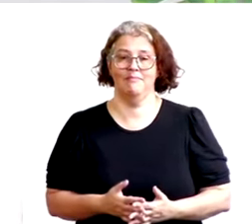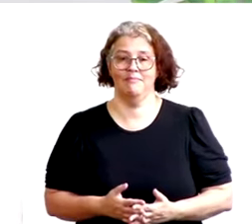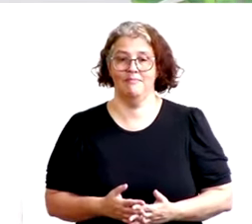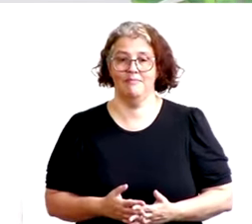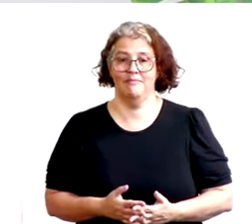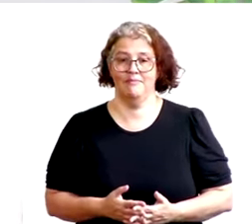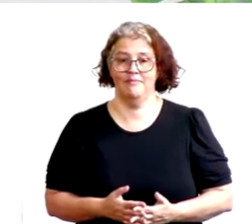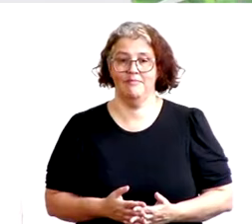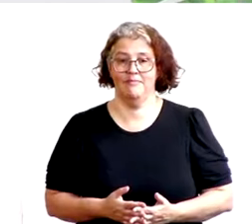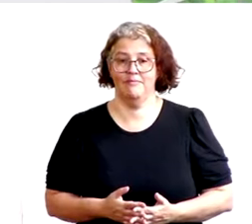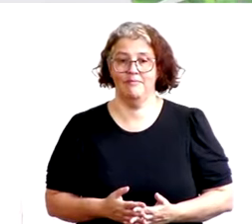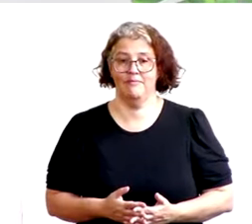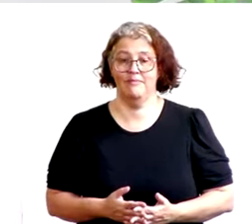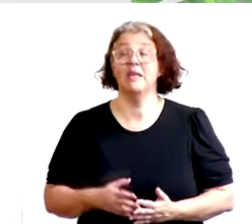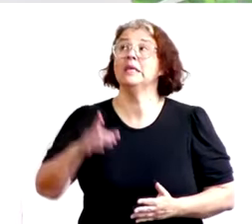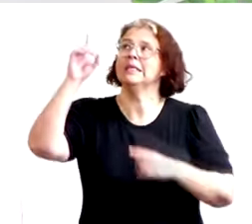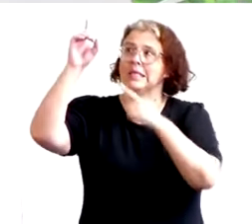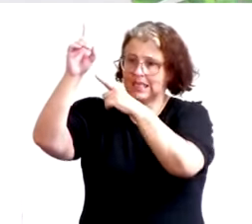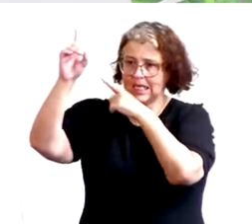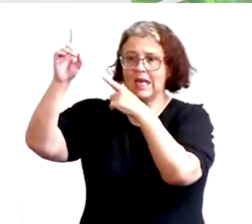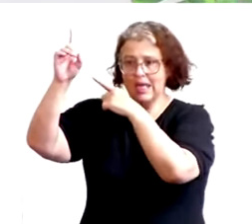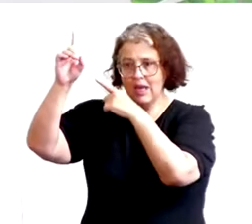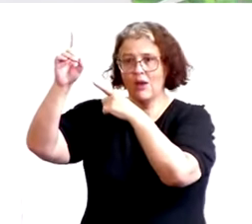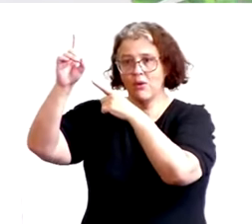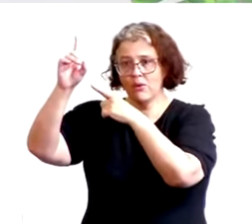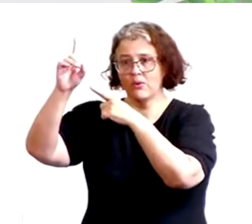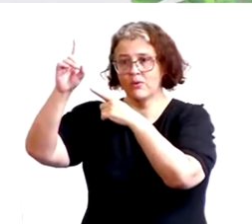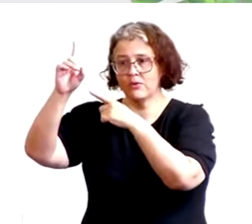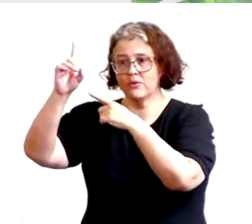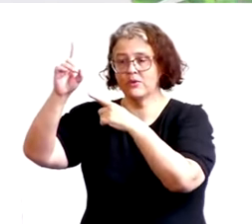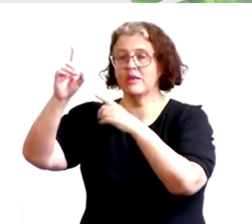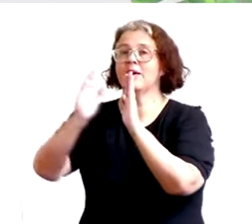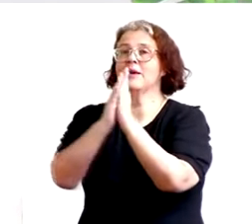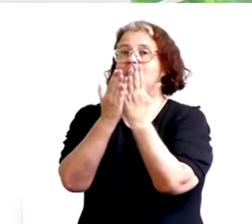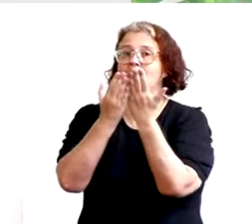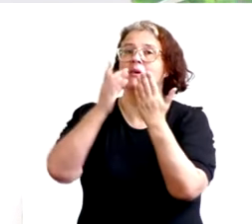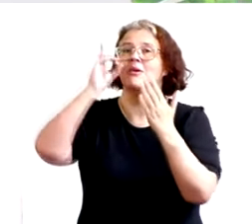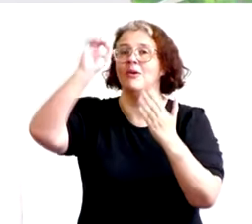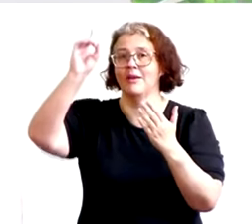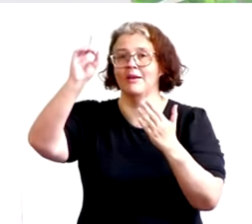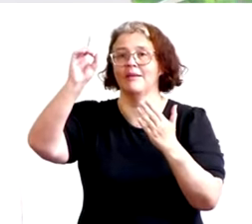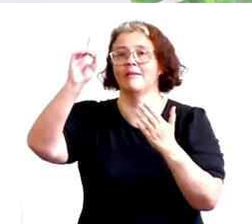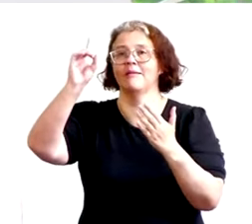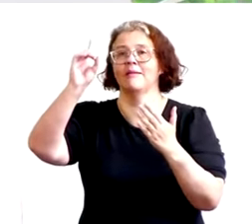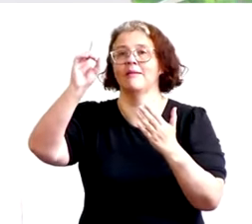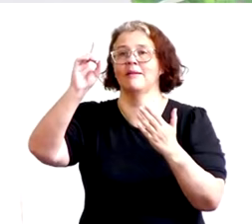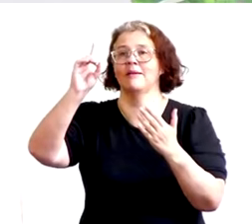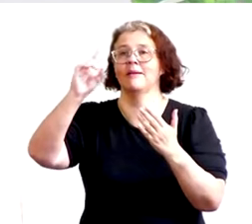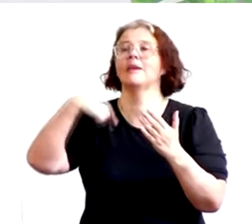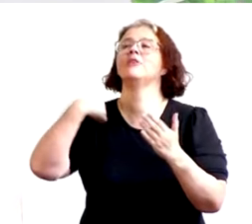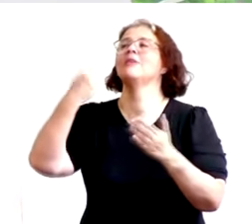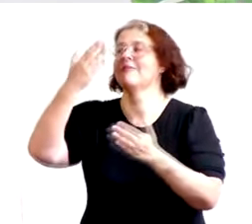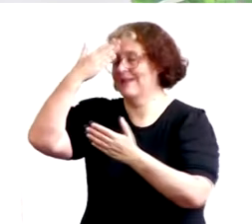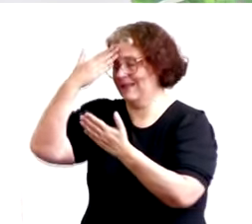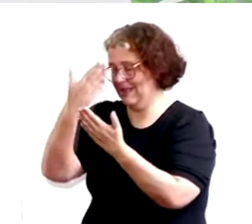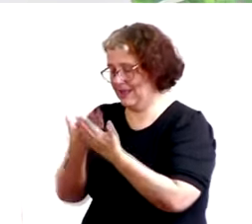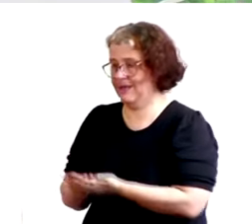em última instância é Deus e a sua palavra que devem ser críveis